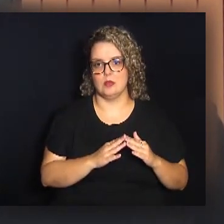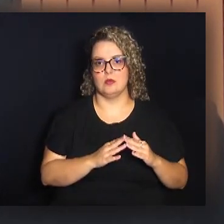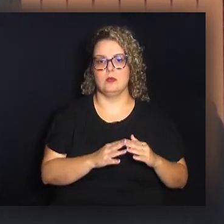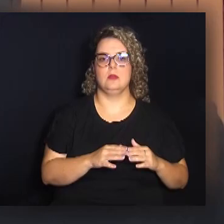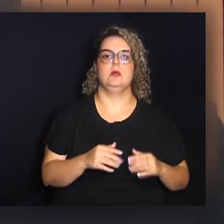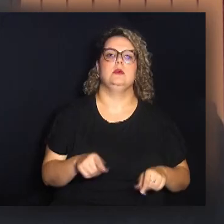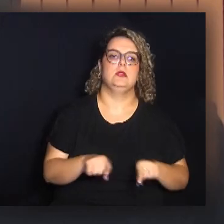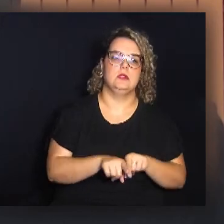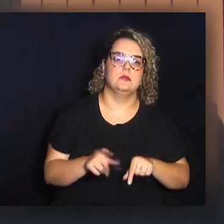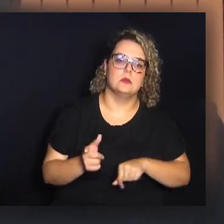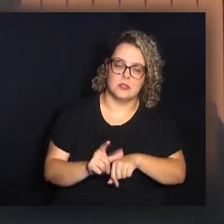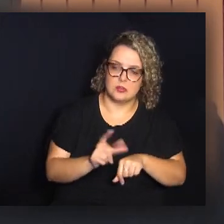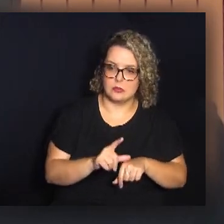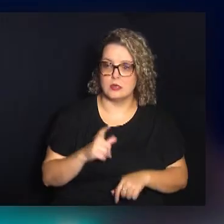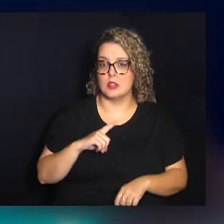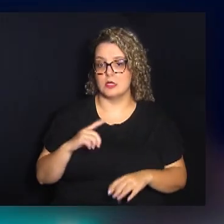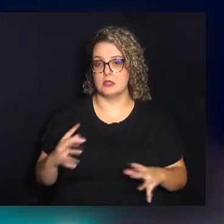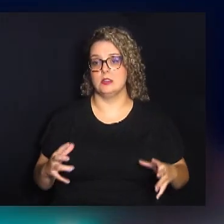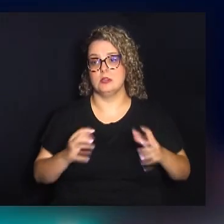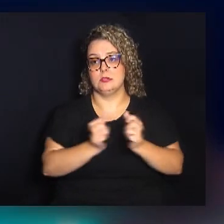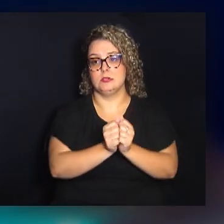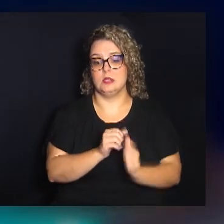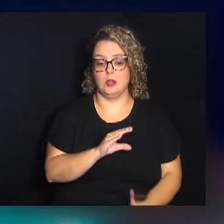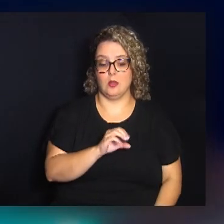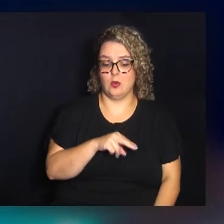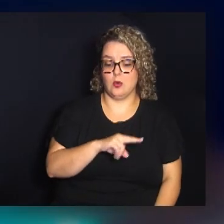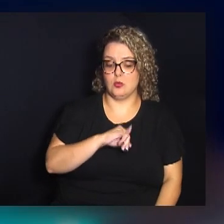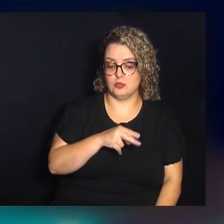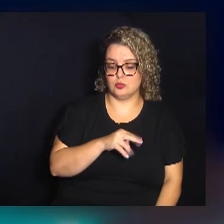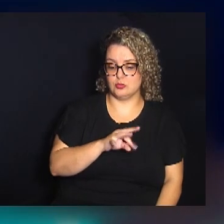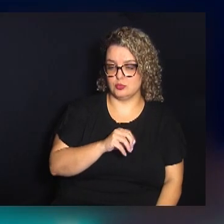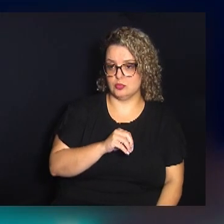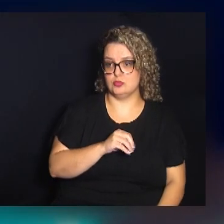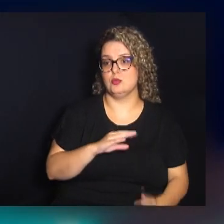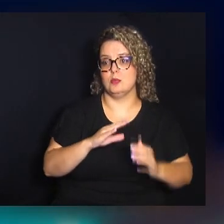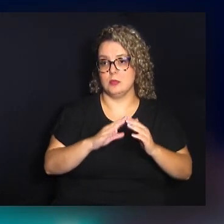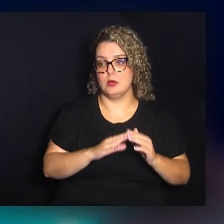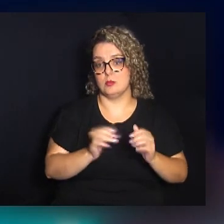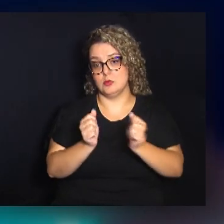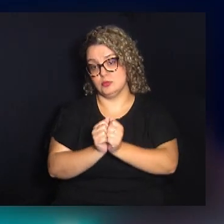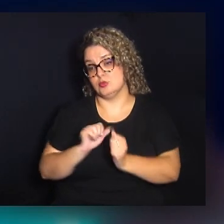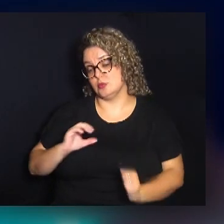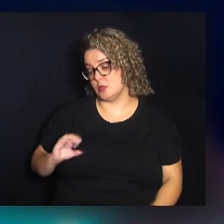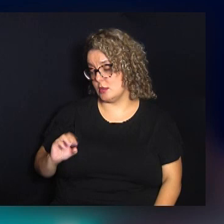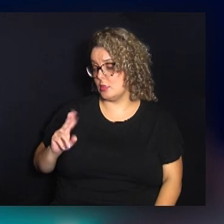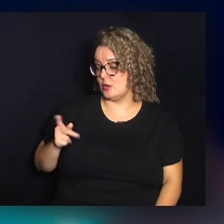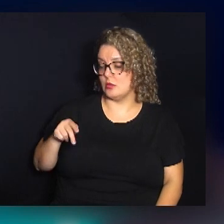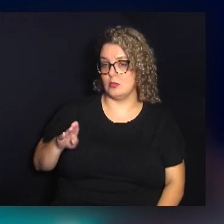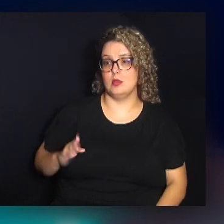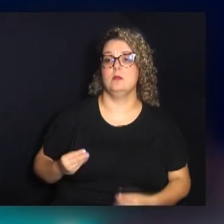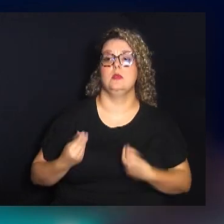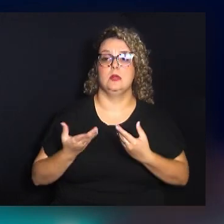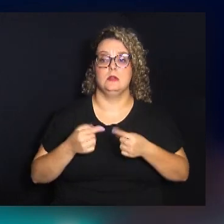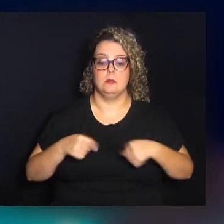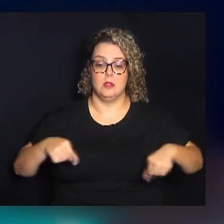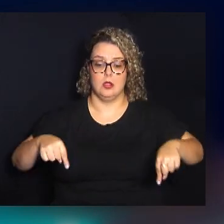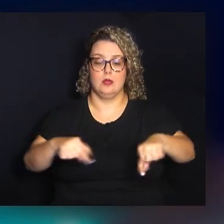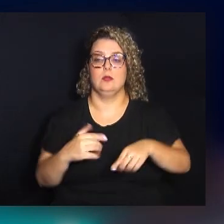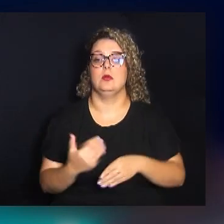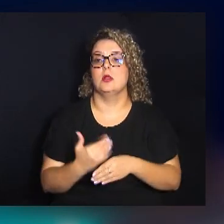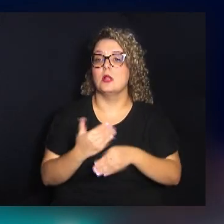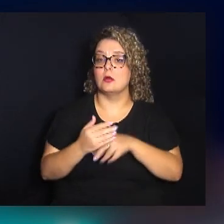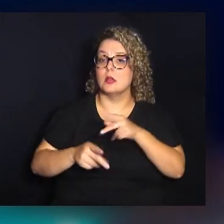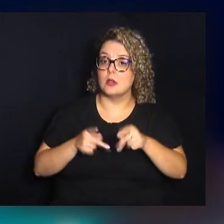residenciais e comerciais. A gente tem esses conjuntos habitacionais, inclusive pela COAB, que ao entregar o lote à